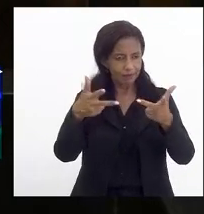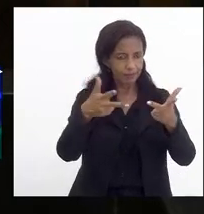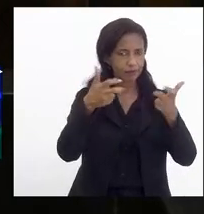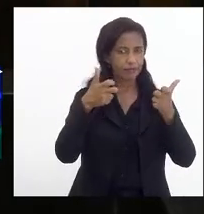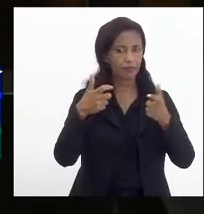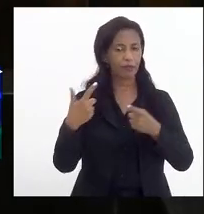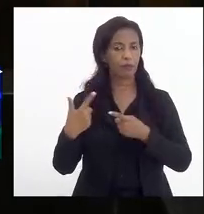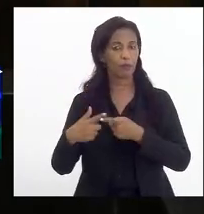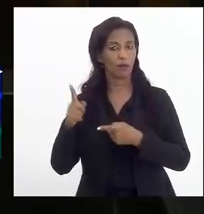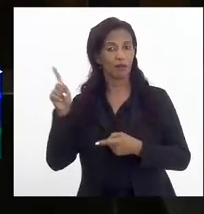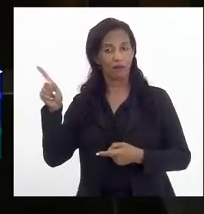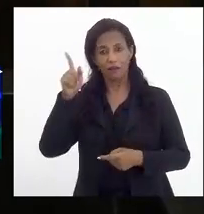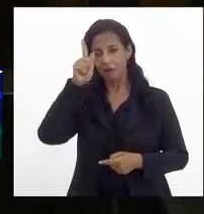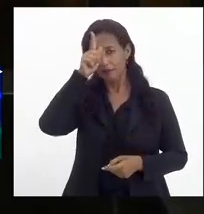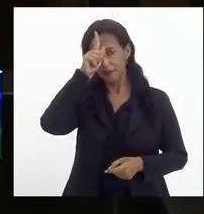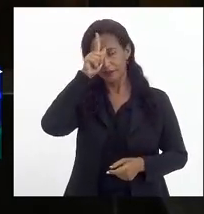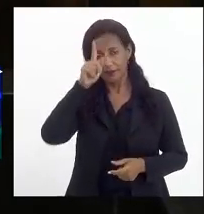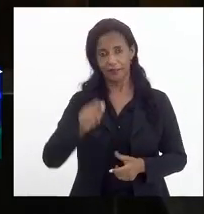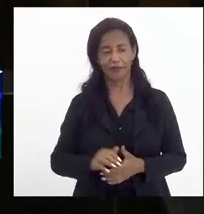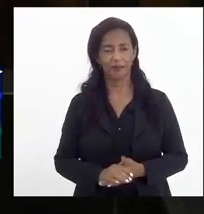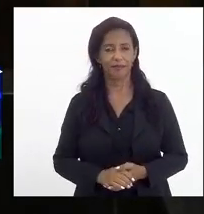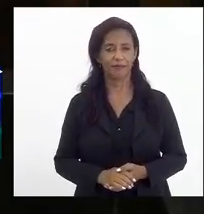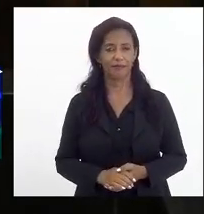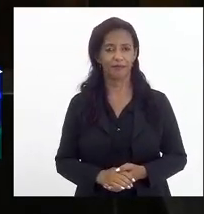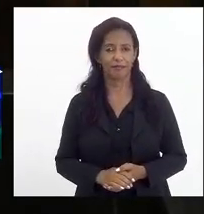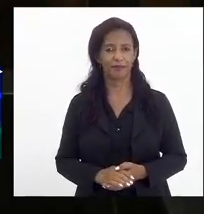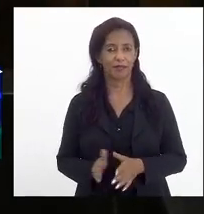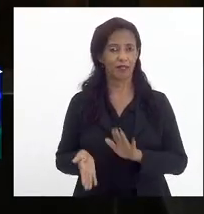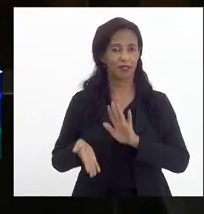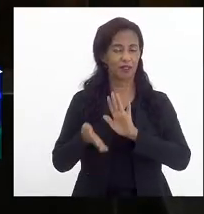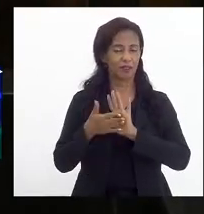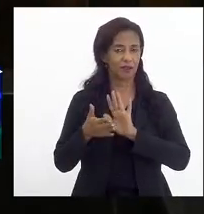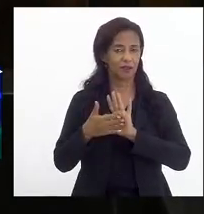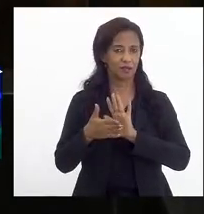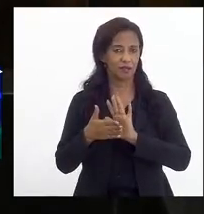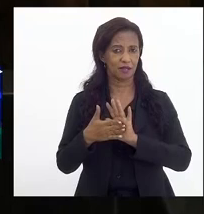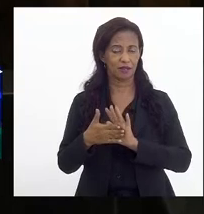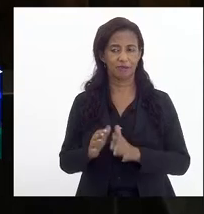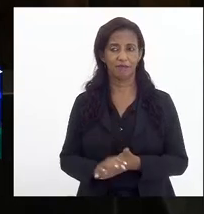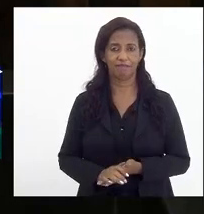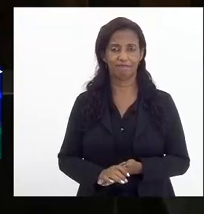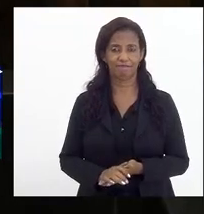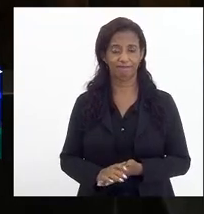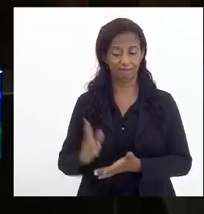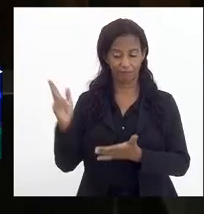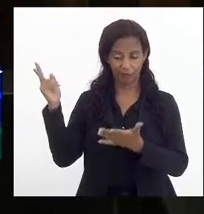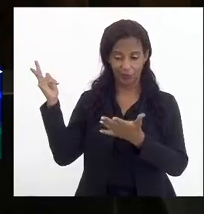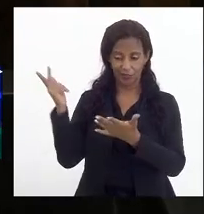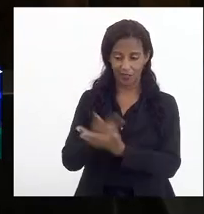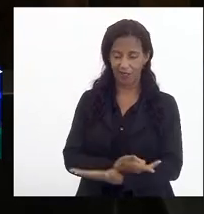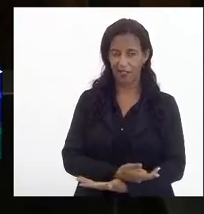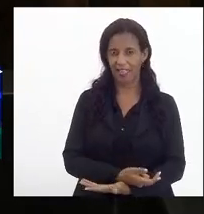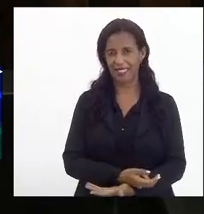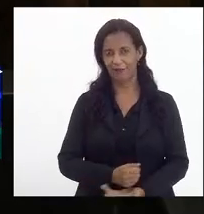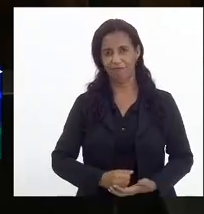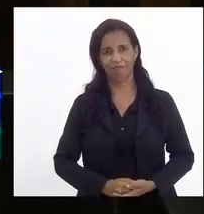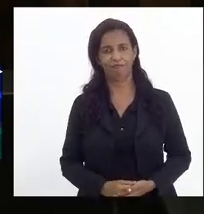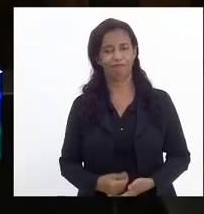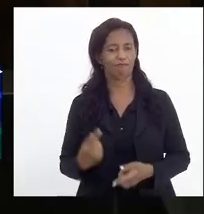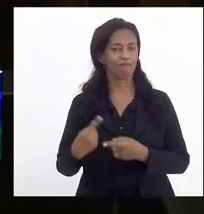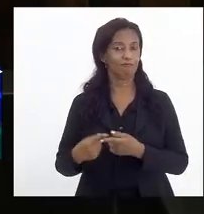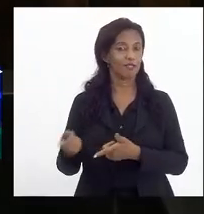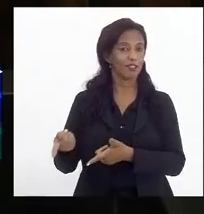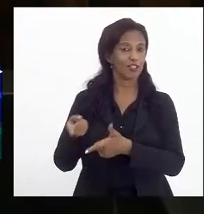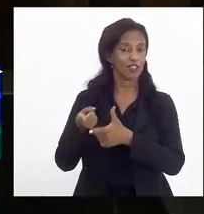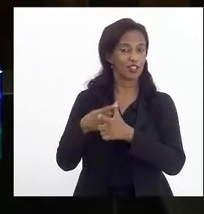porque ela lá na Grécia e essa proposta deu errado porque a